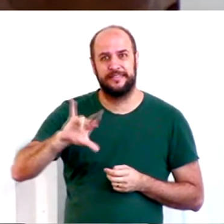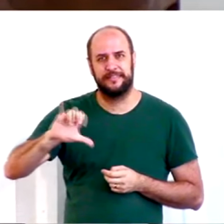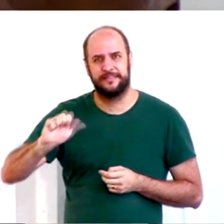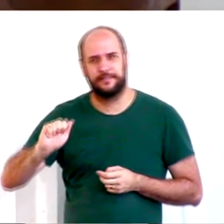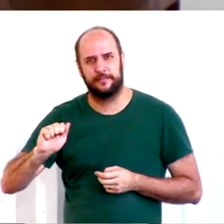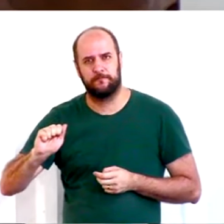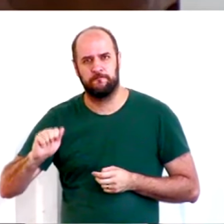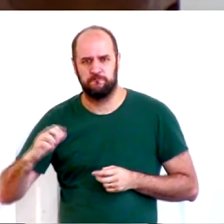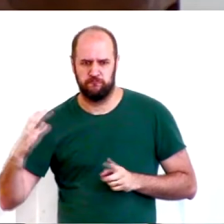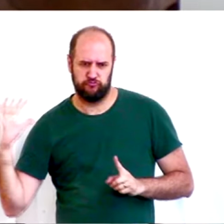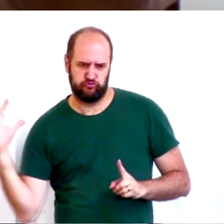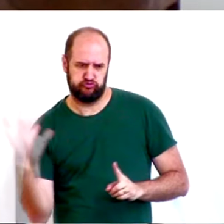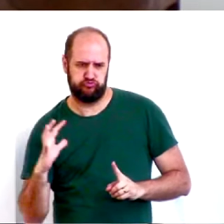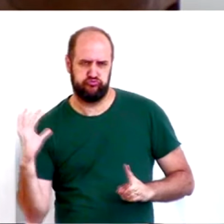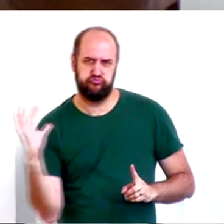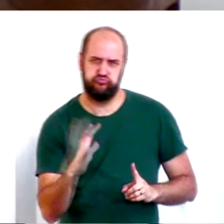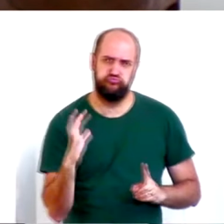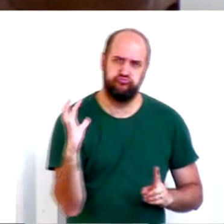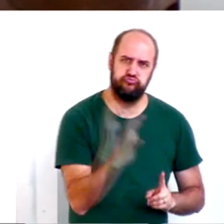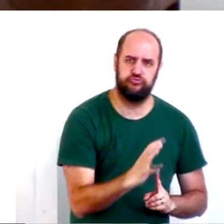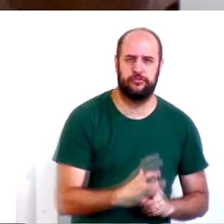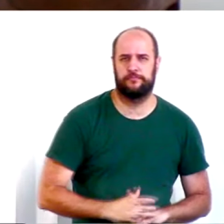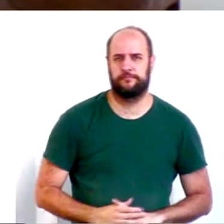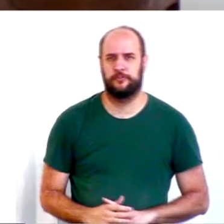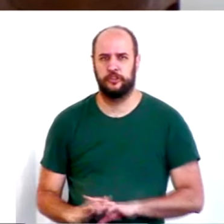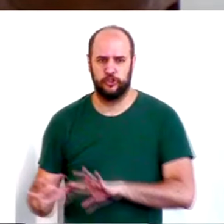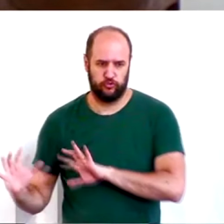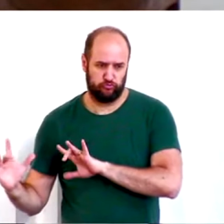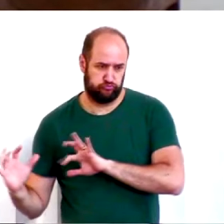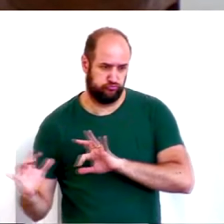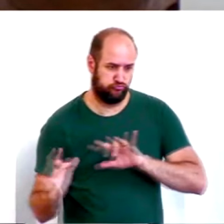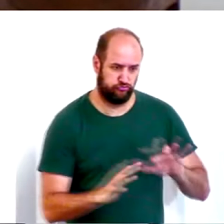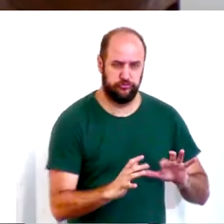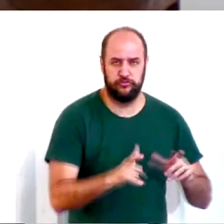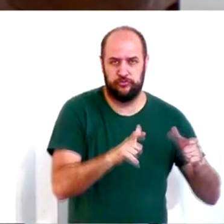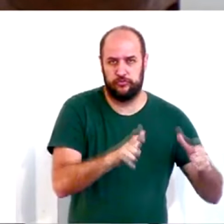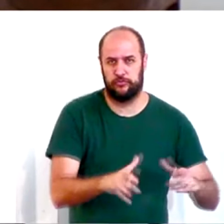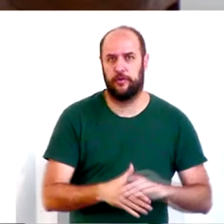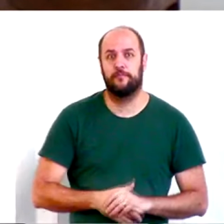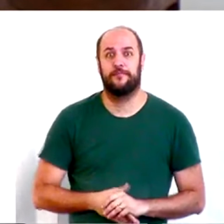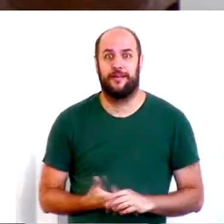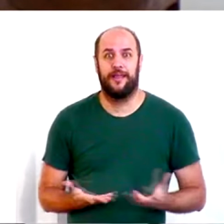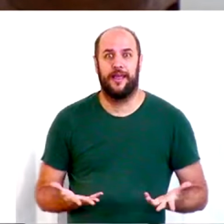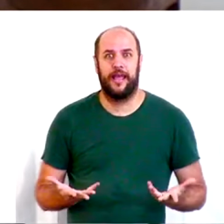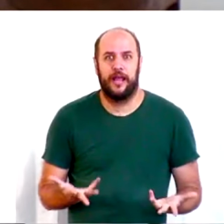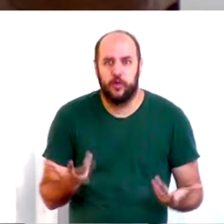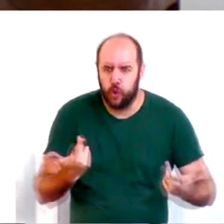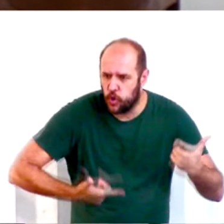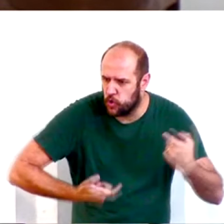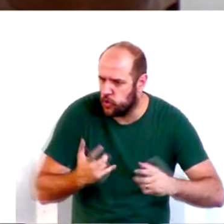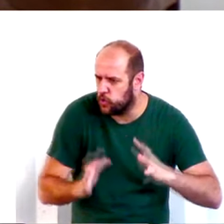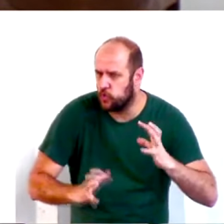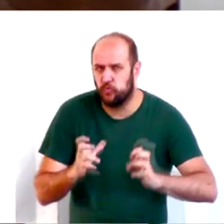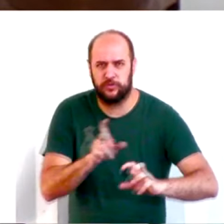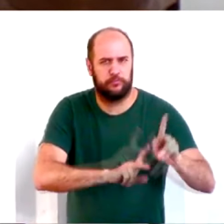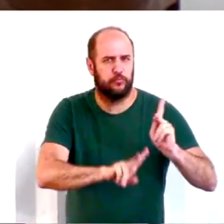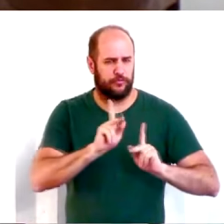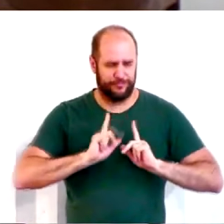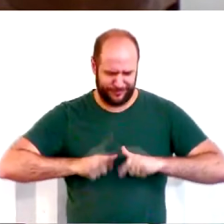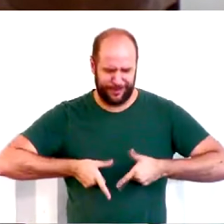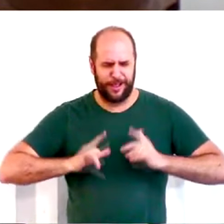invadindo Israel Esse é um momento de derrota intensa para o povo de Israel